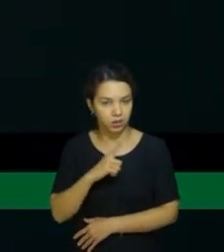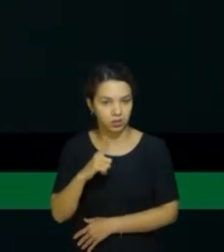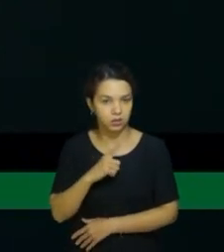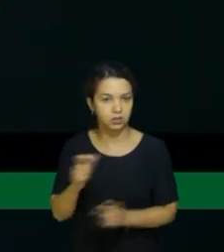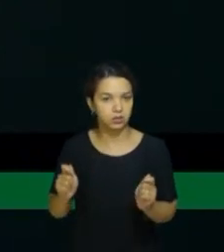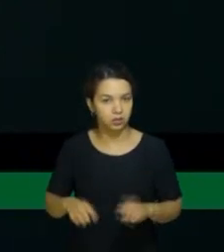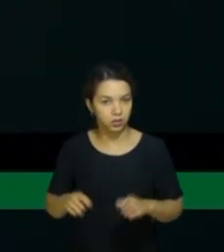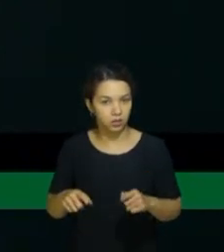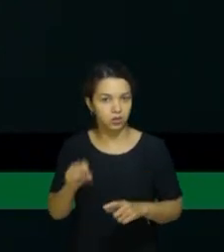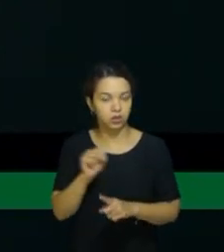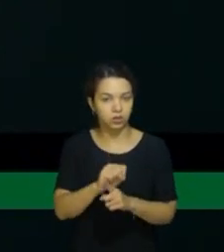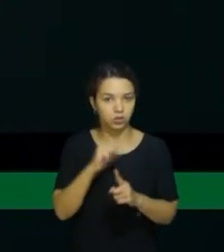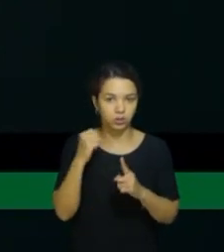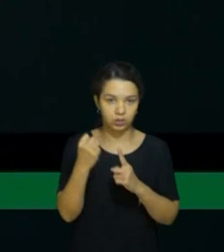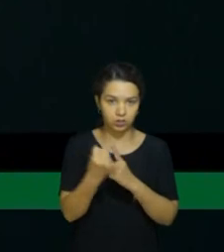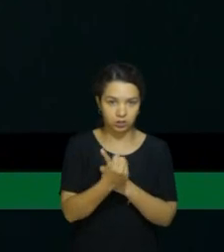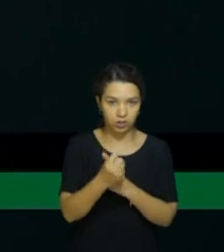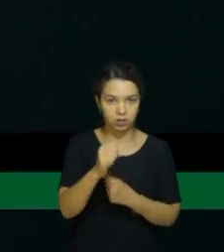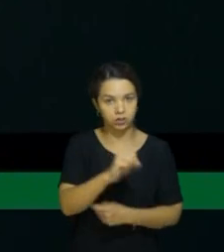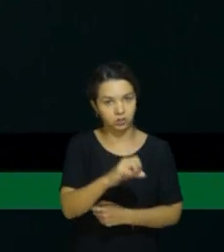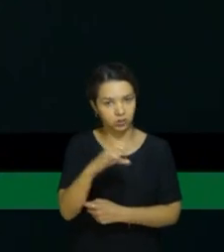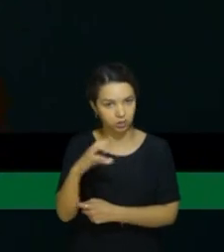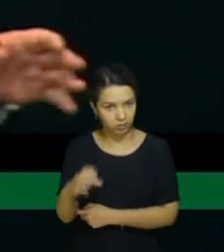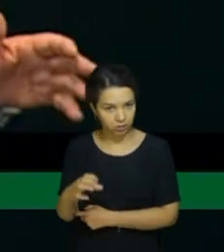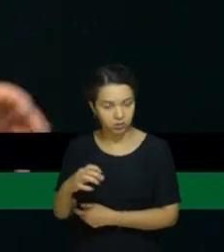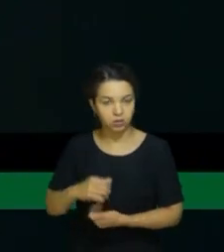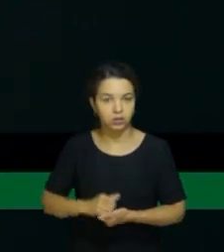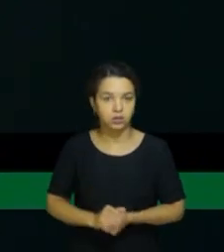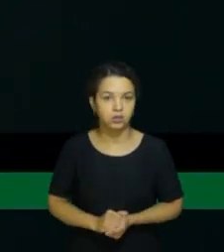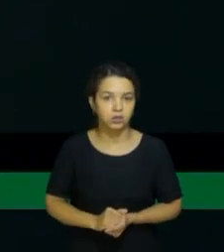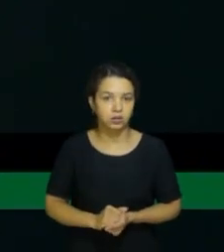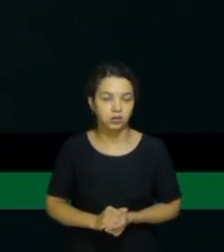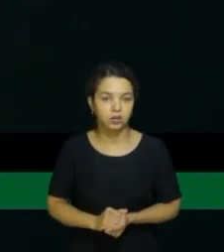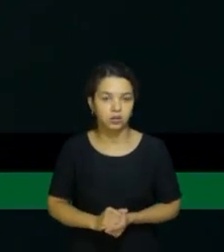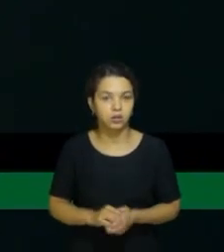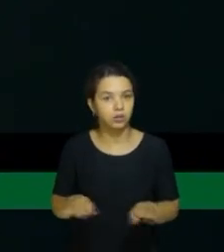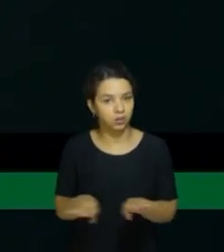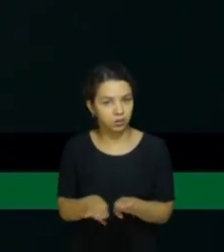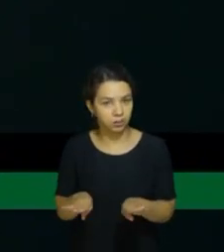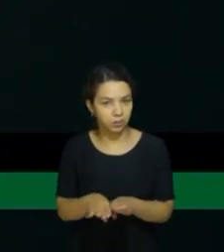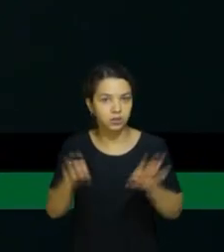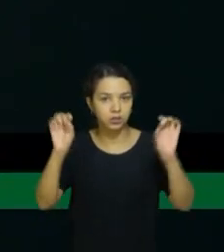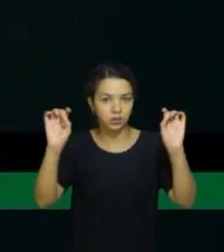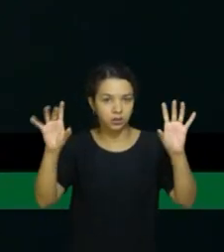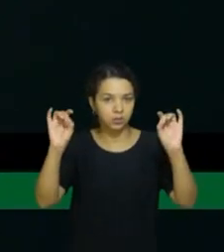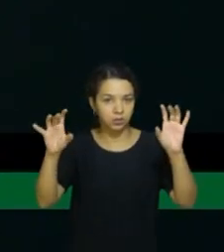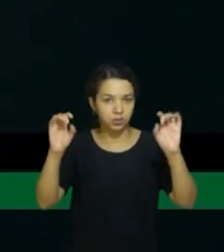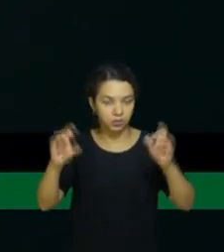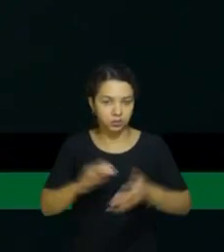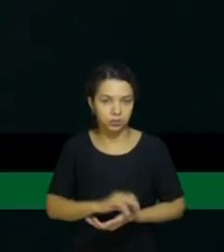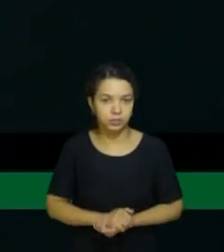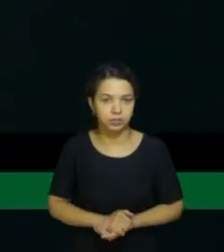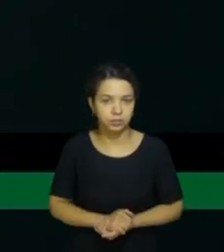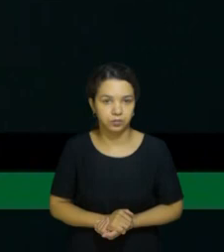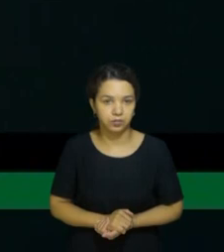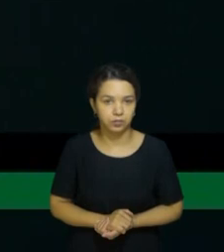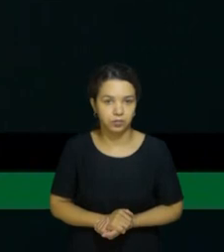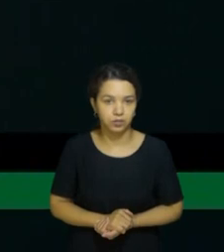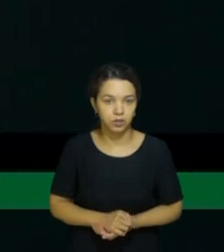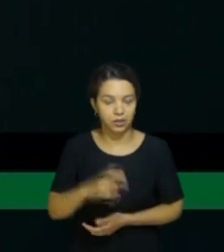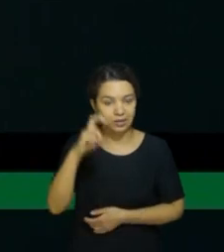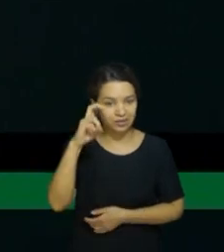a sociedade Catarinense e de maneira muito especial nas cinco macr